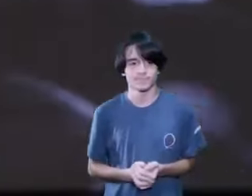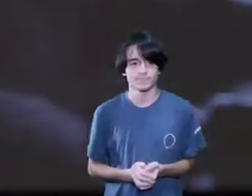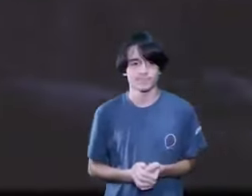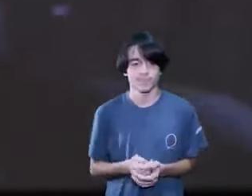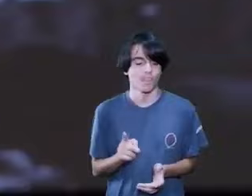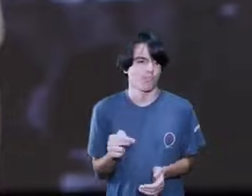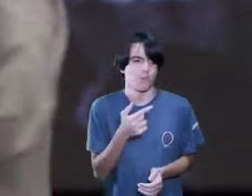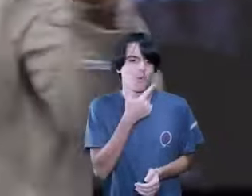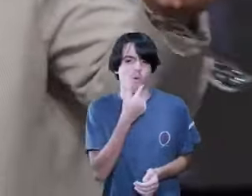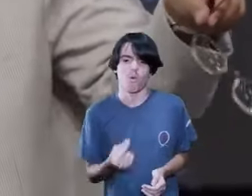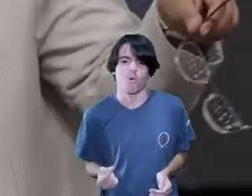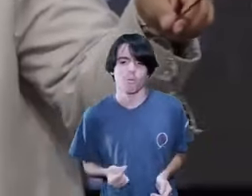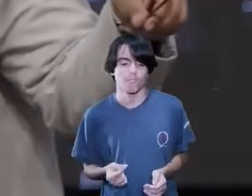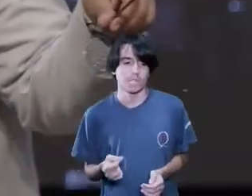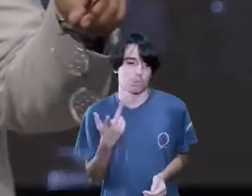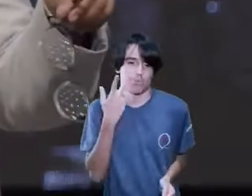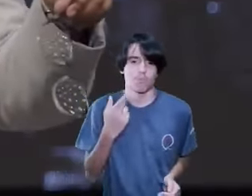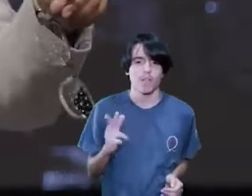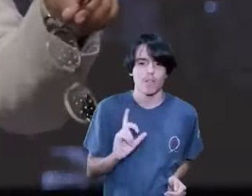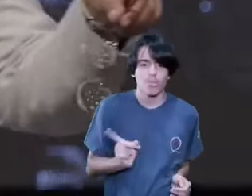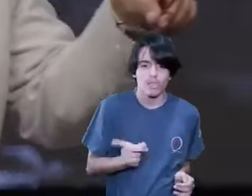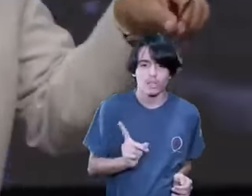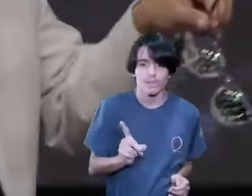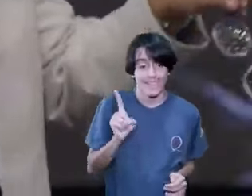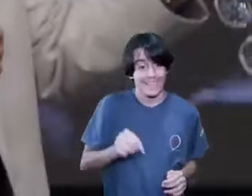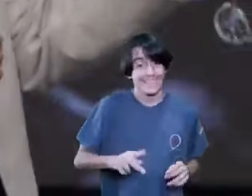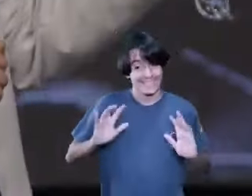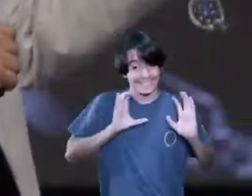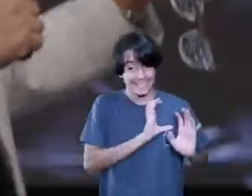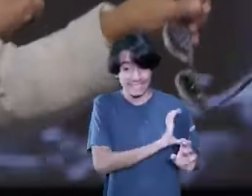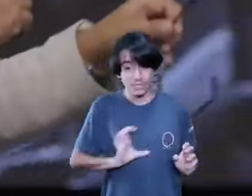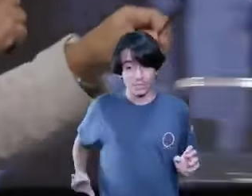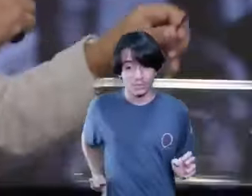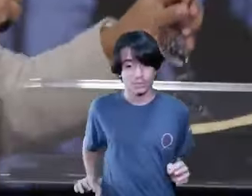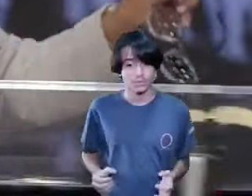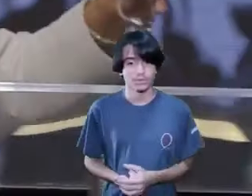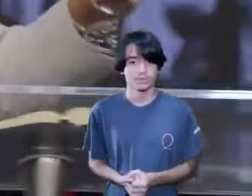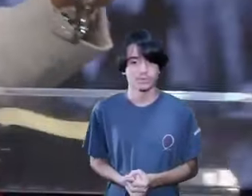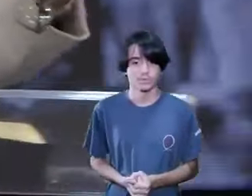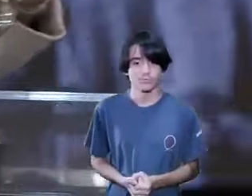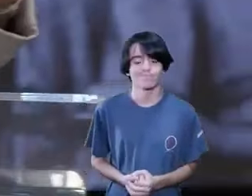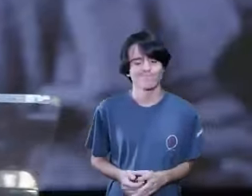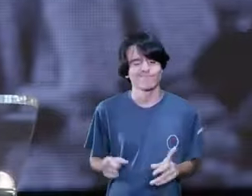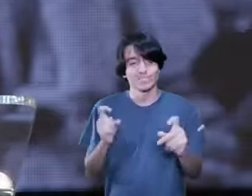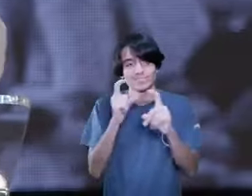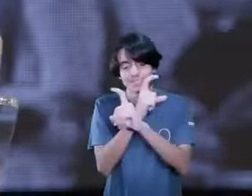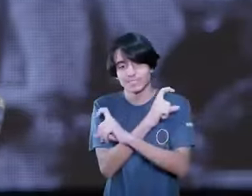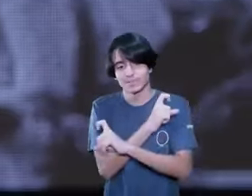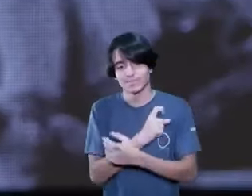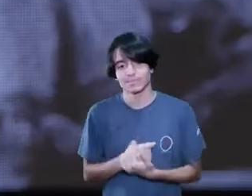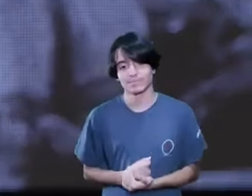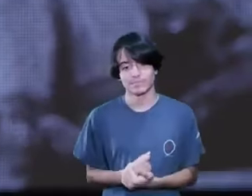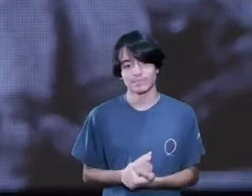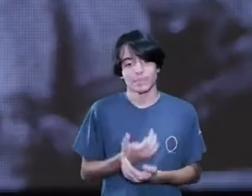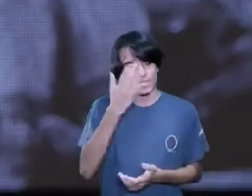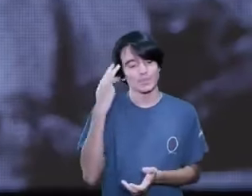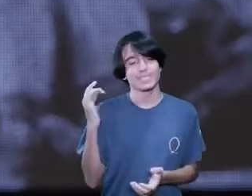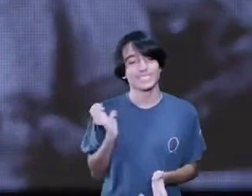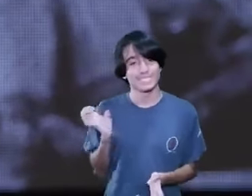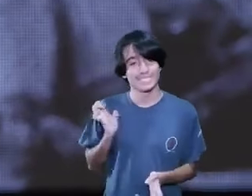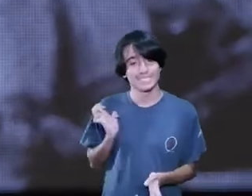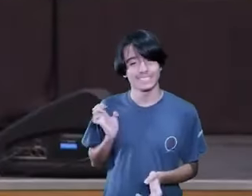um homem, não é um dos discípulos. É o próprio Cristo dizendo: quão dificilmente entrarão